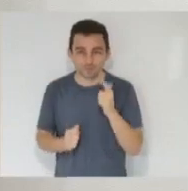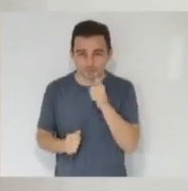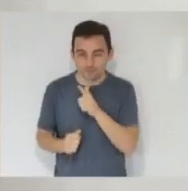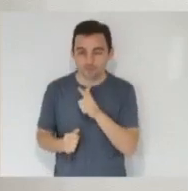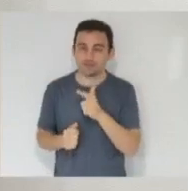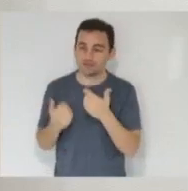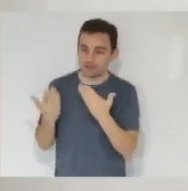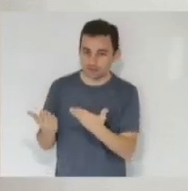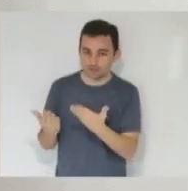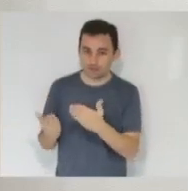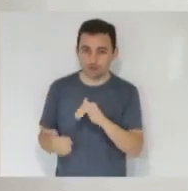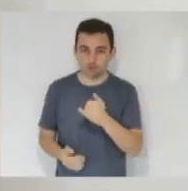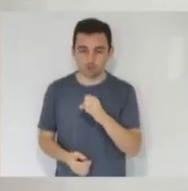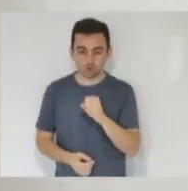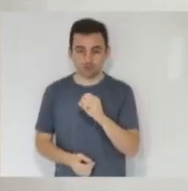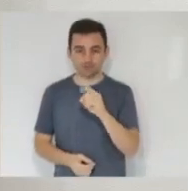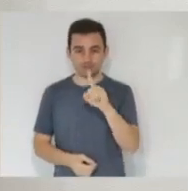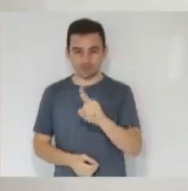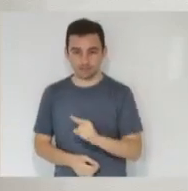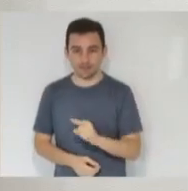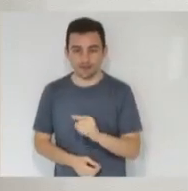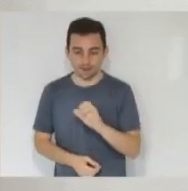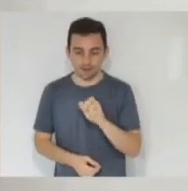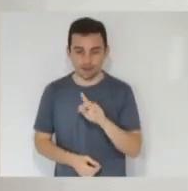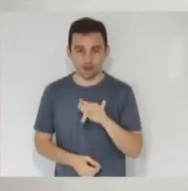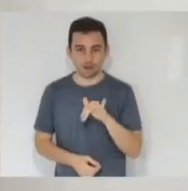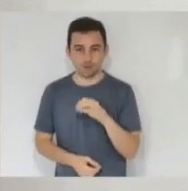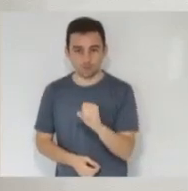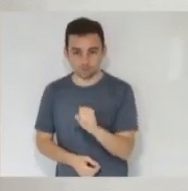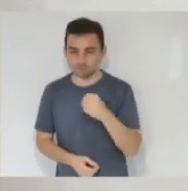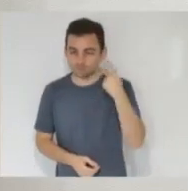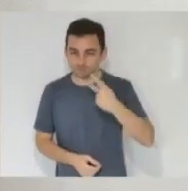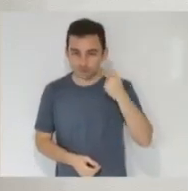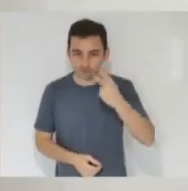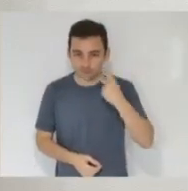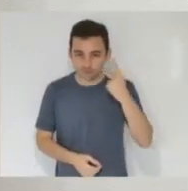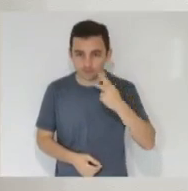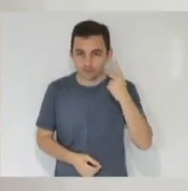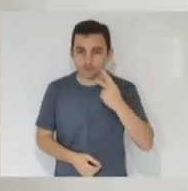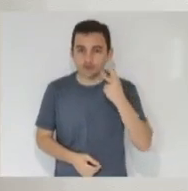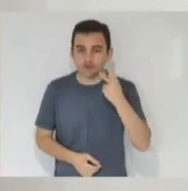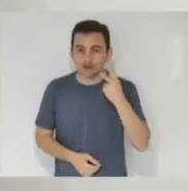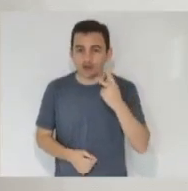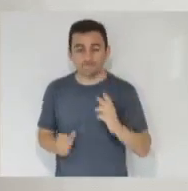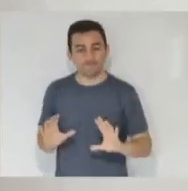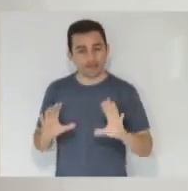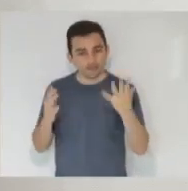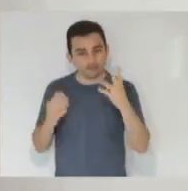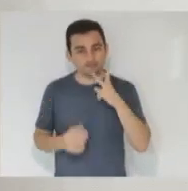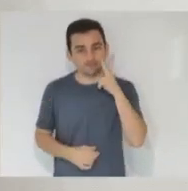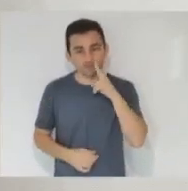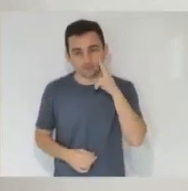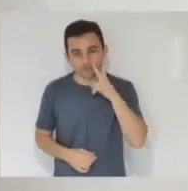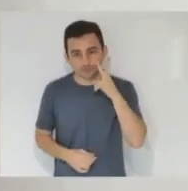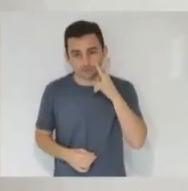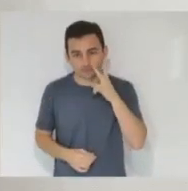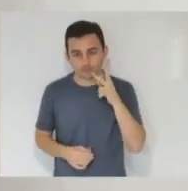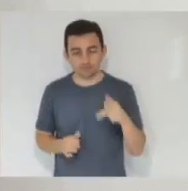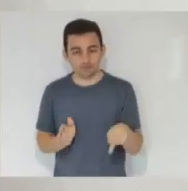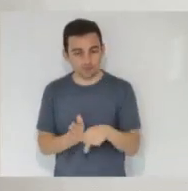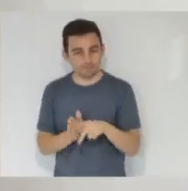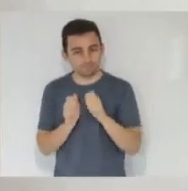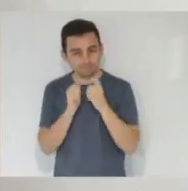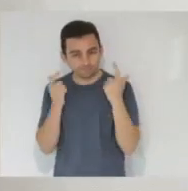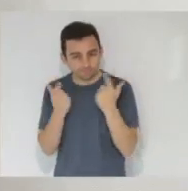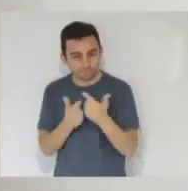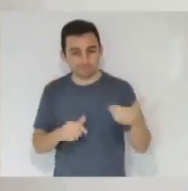deputado José Carlos, o vereador José Carlos José, trazendo a nossa Festa do Vinho para a Assembleia